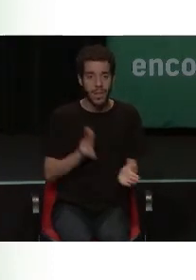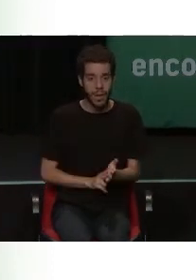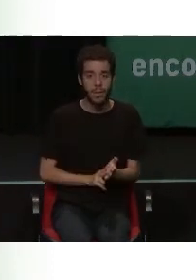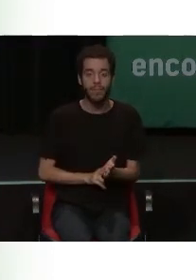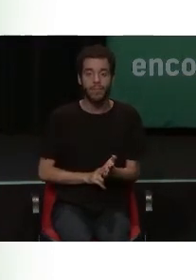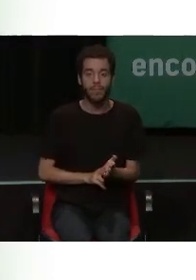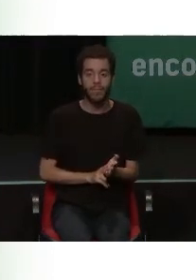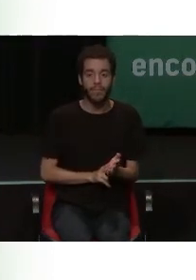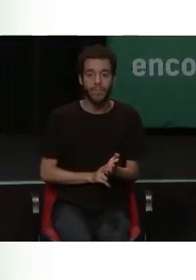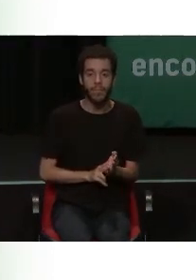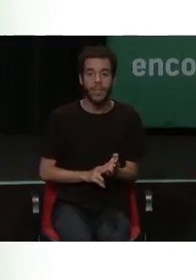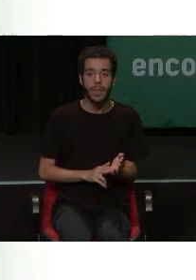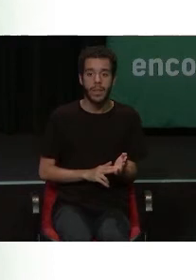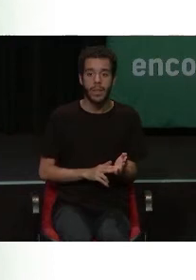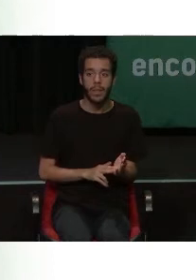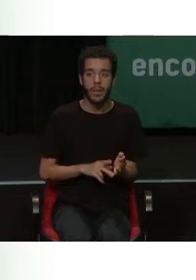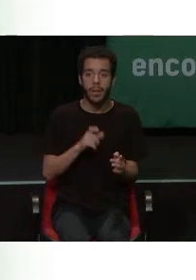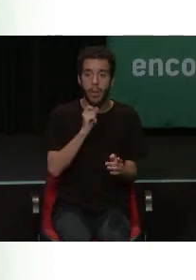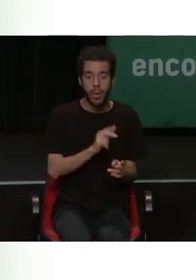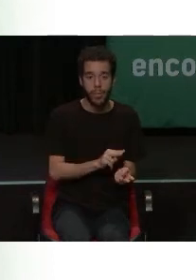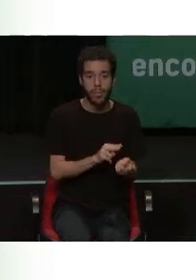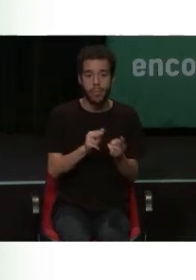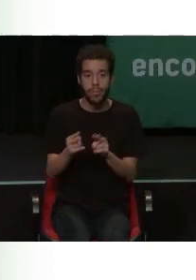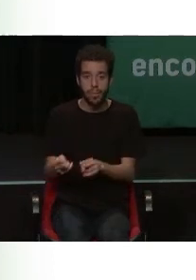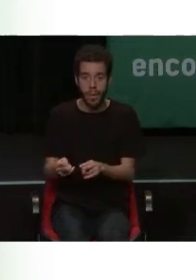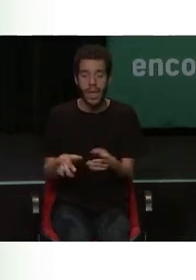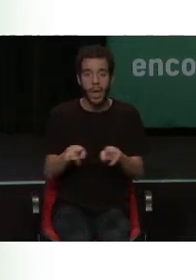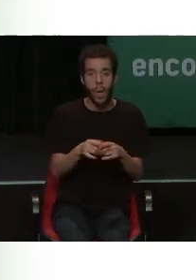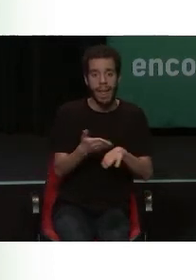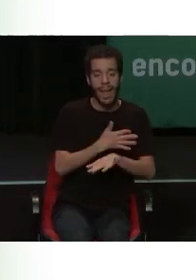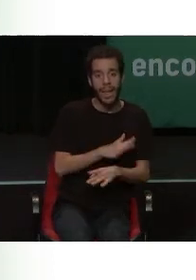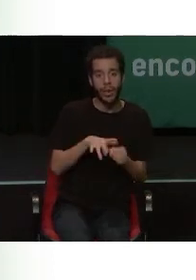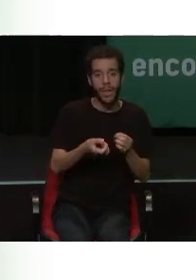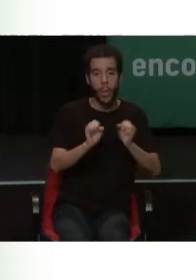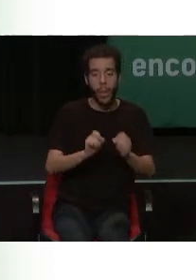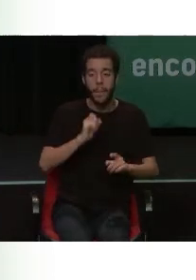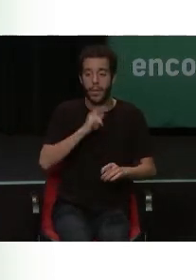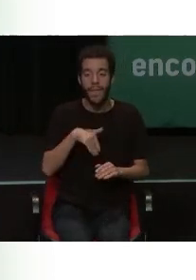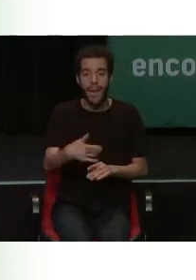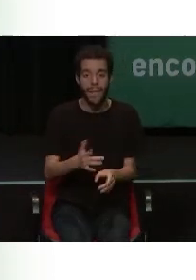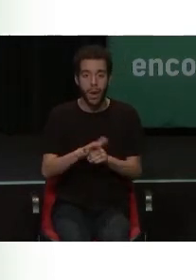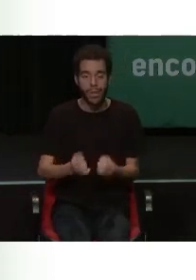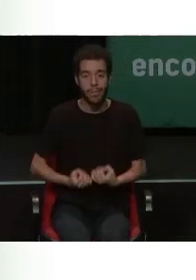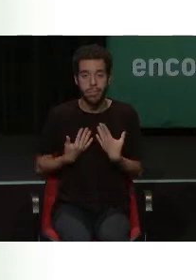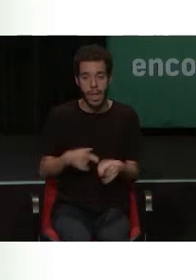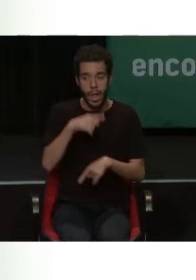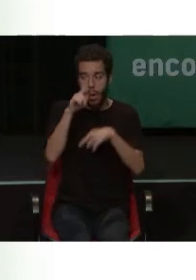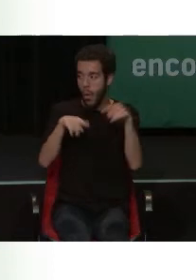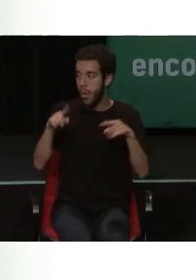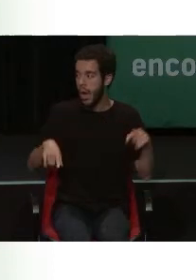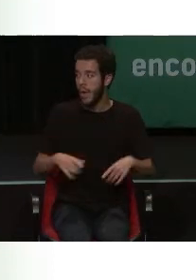para passarem de uma situação sem Covid para uma situação com Covid. Como podemos ver ali neste gráfico, na zona